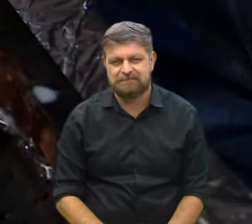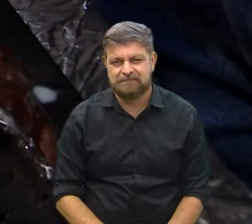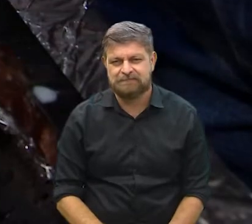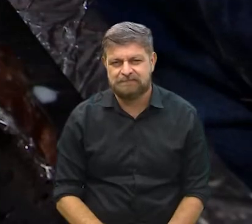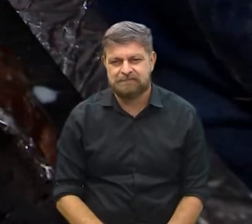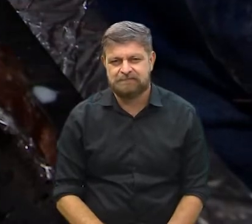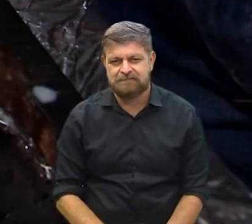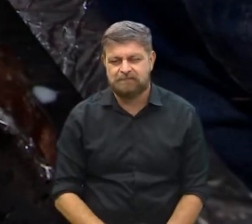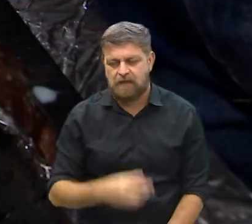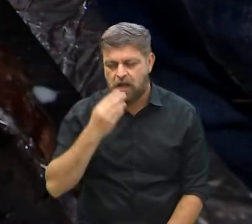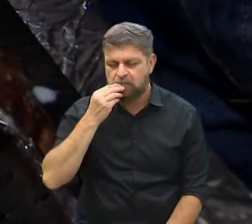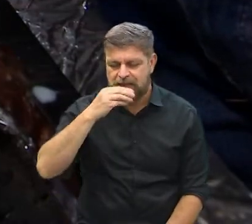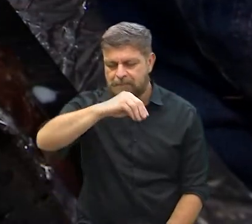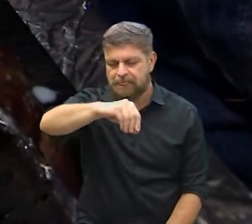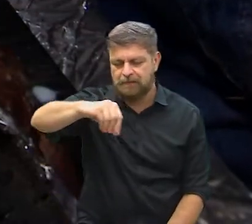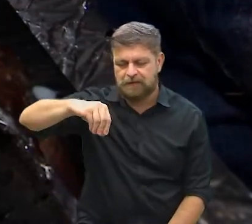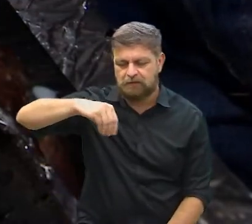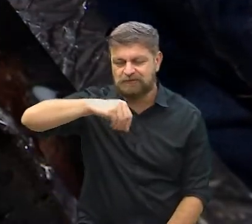e o sal.